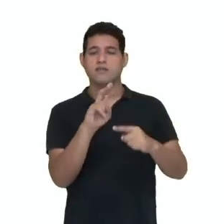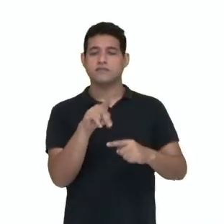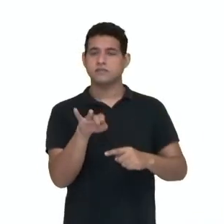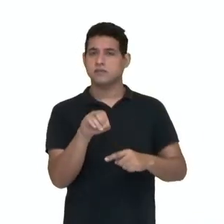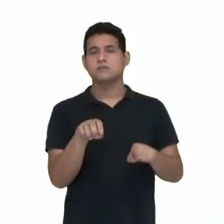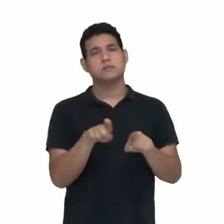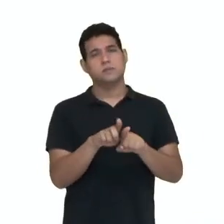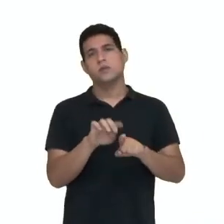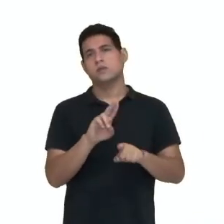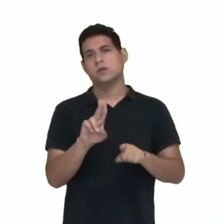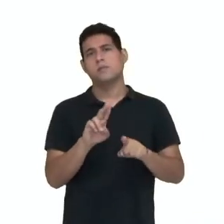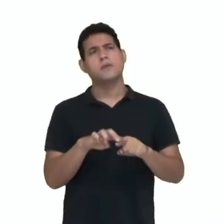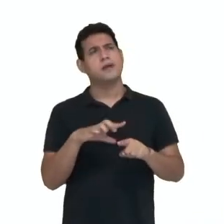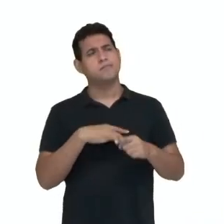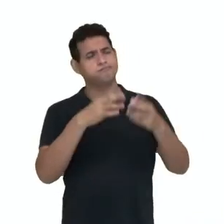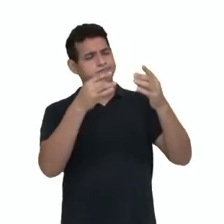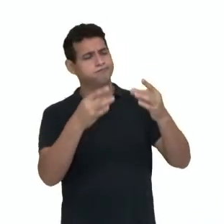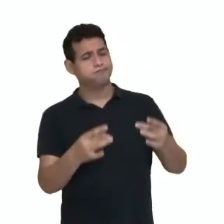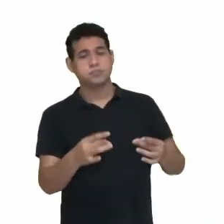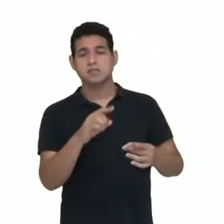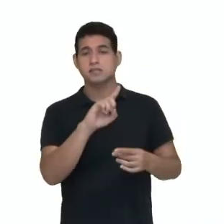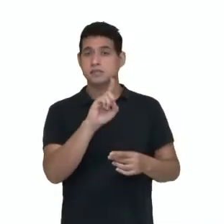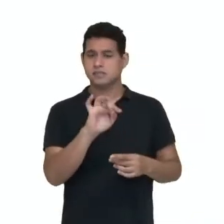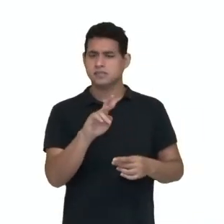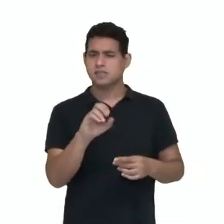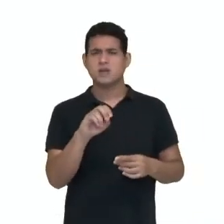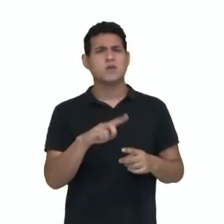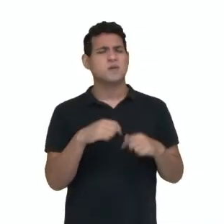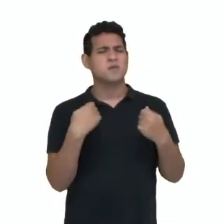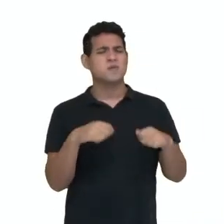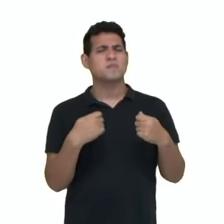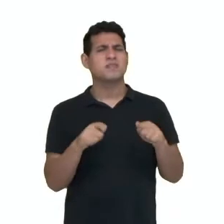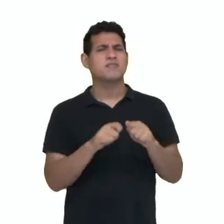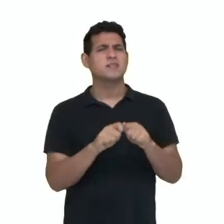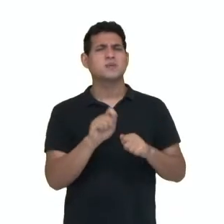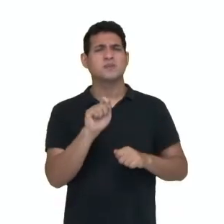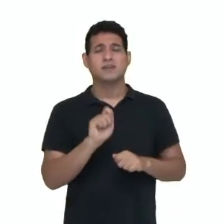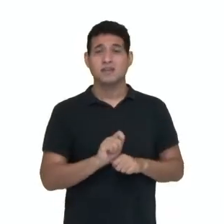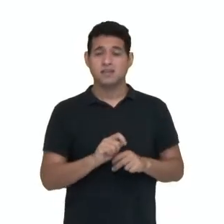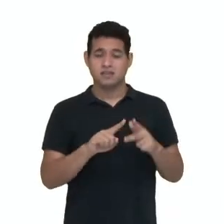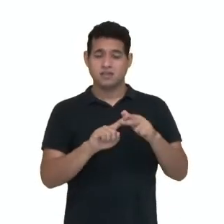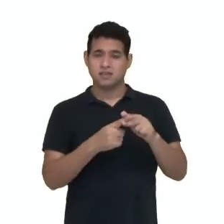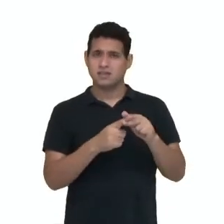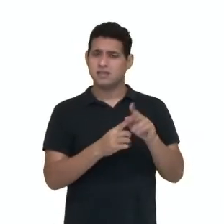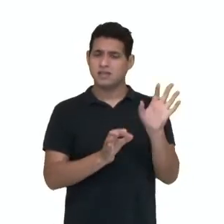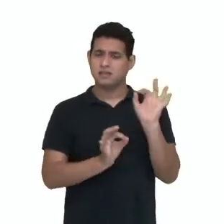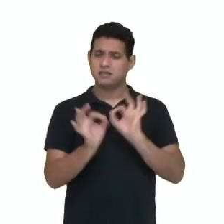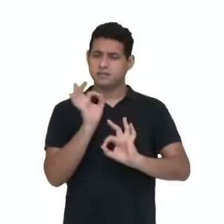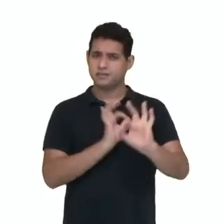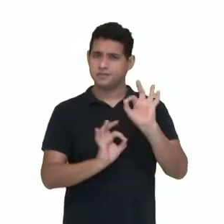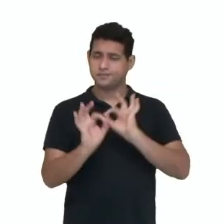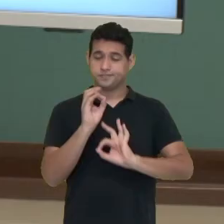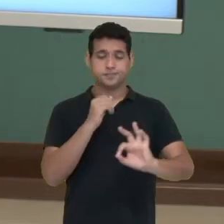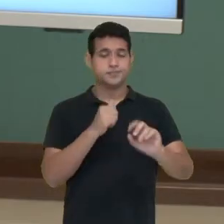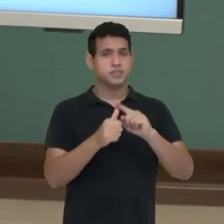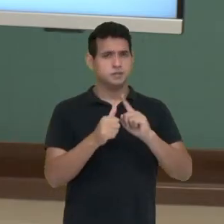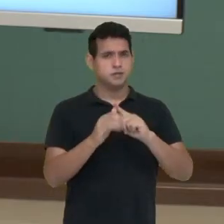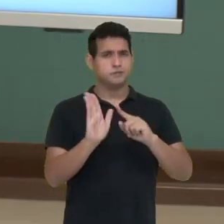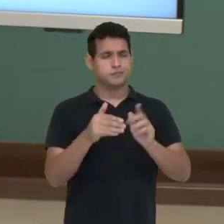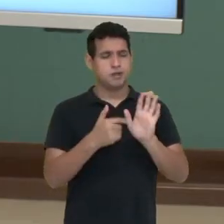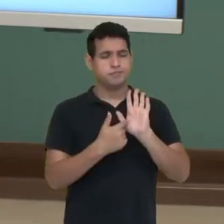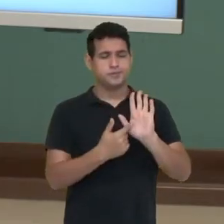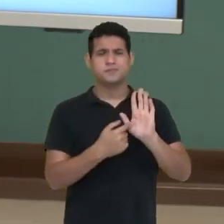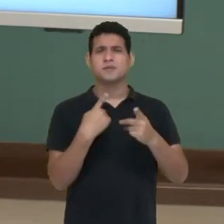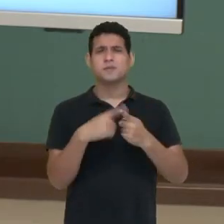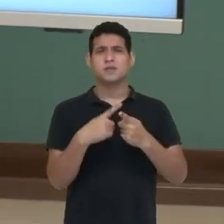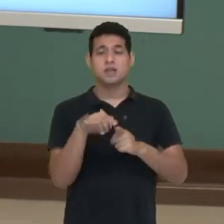bom? Para determinar o zero de uma função afim, o que nós precisamos fazer? Resolver a equação do primeiro grau que aparece,